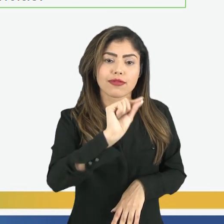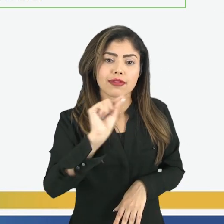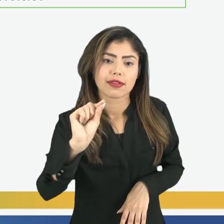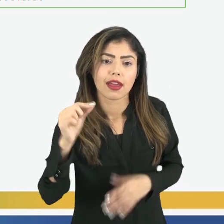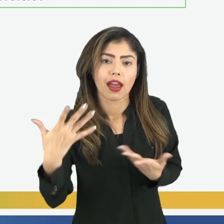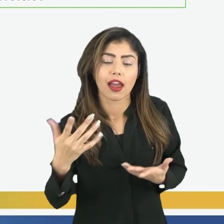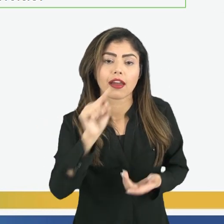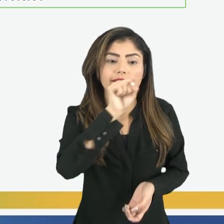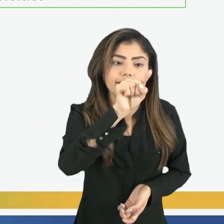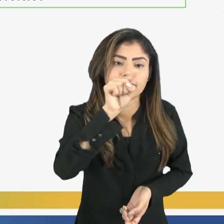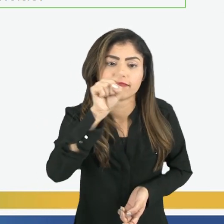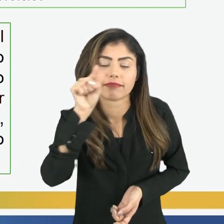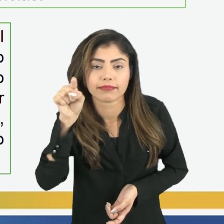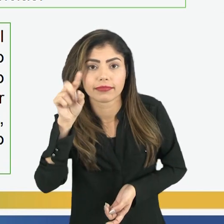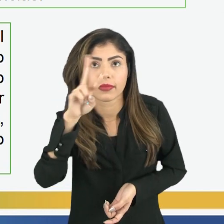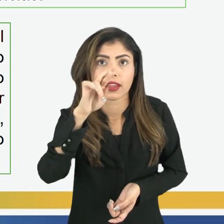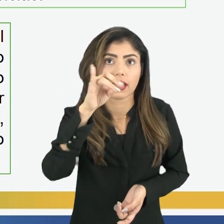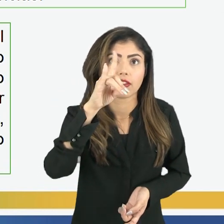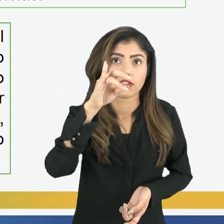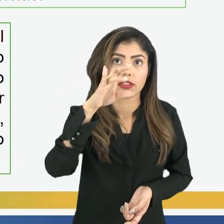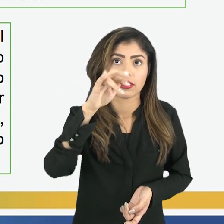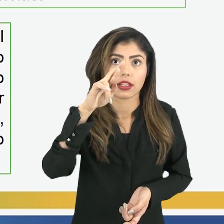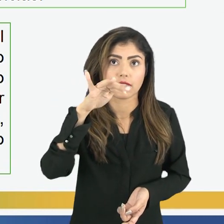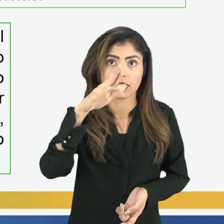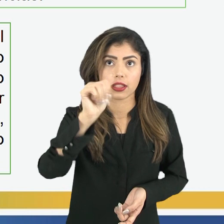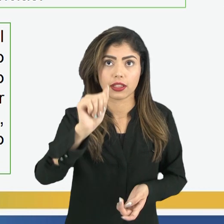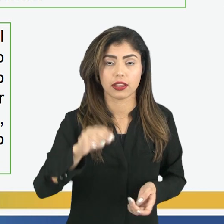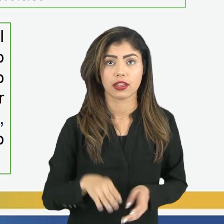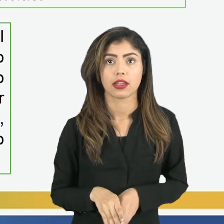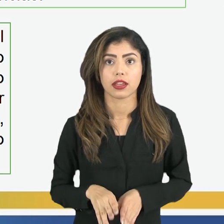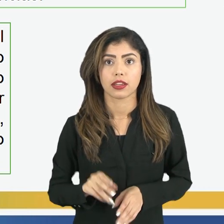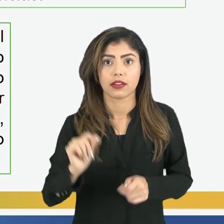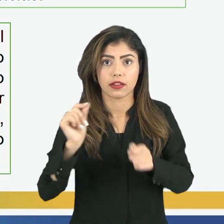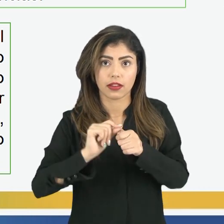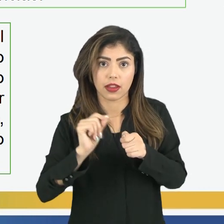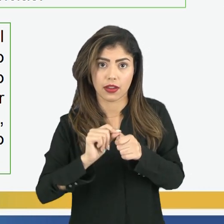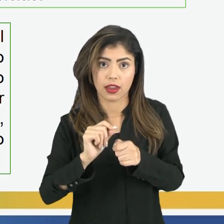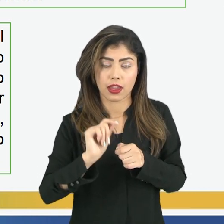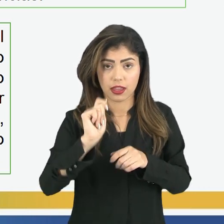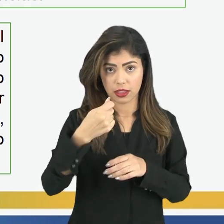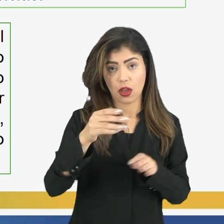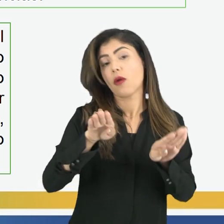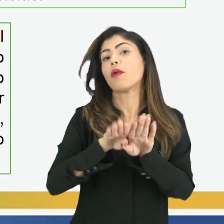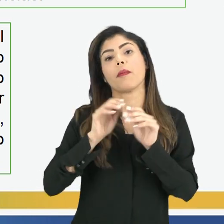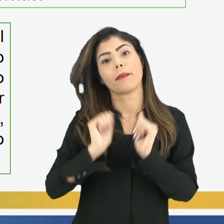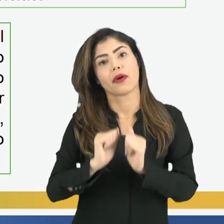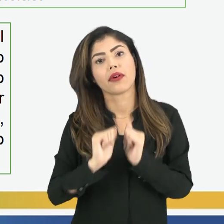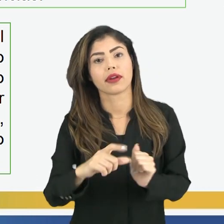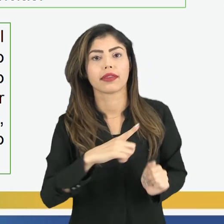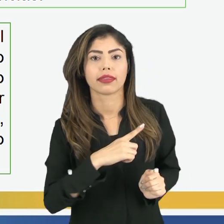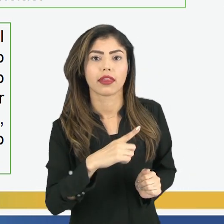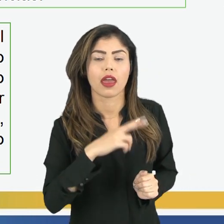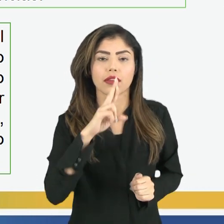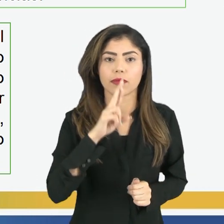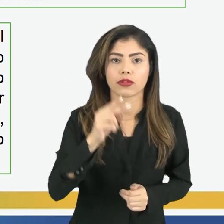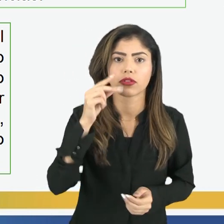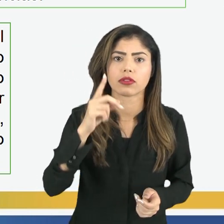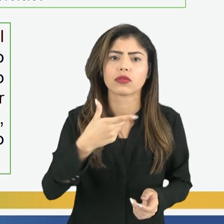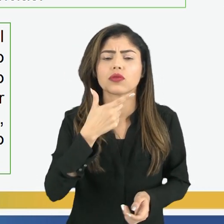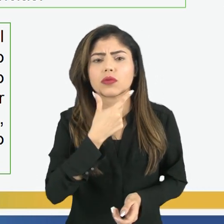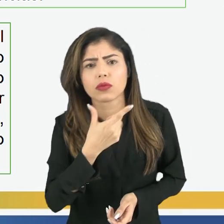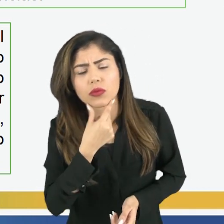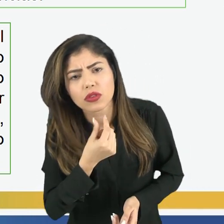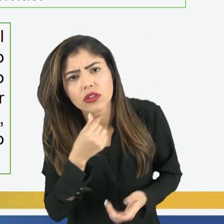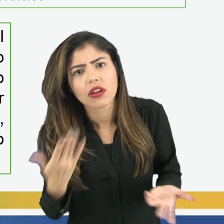pontuação, que chamamos de reticências. Que efeito esse sinal provoca na resposta do menino?